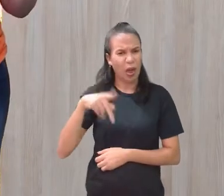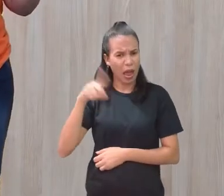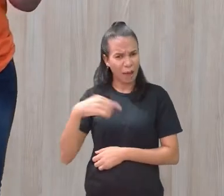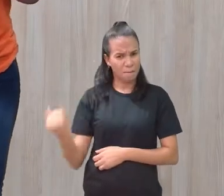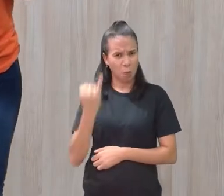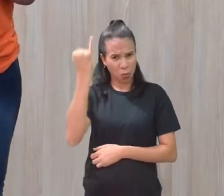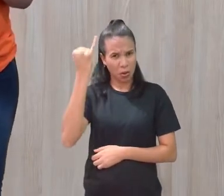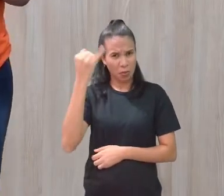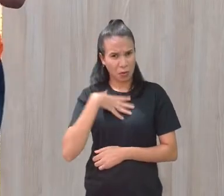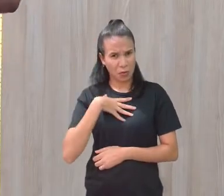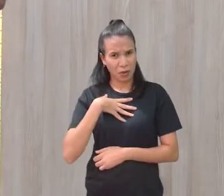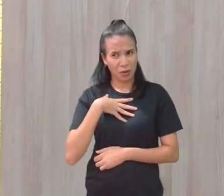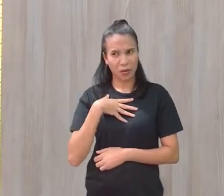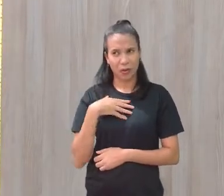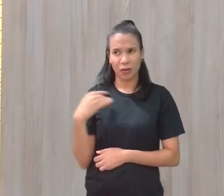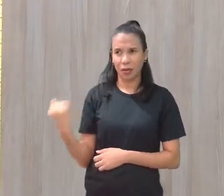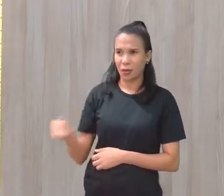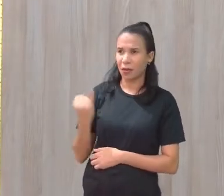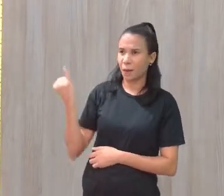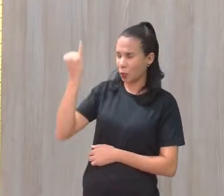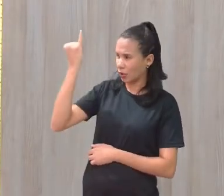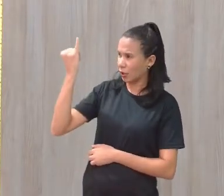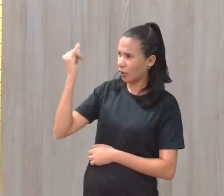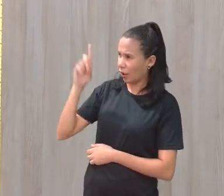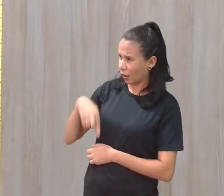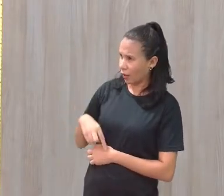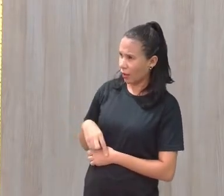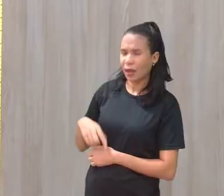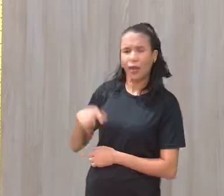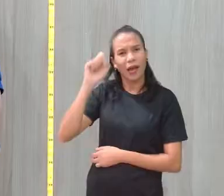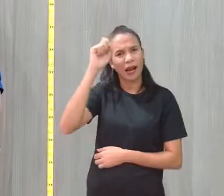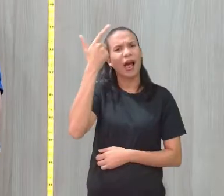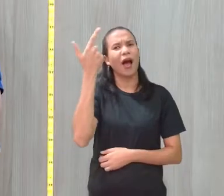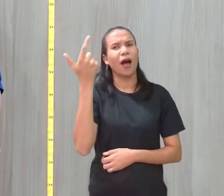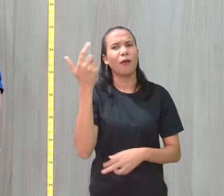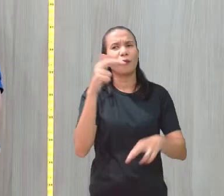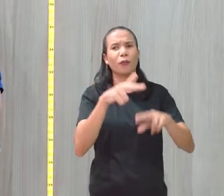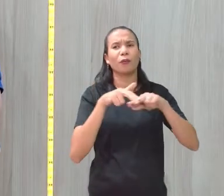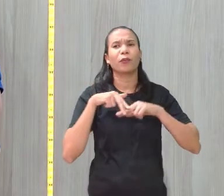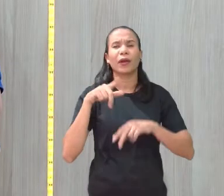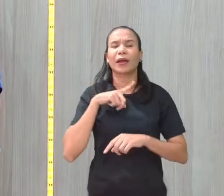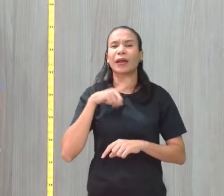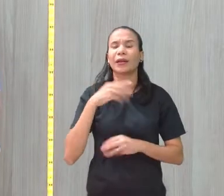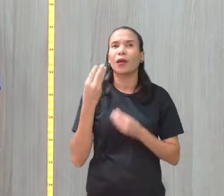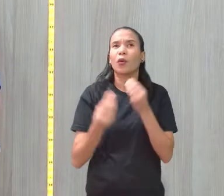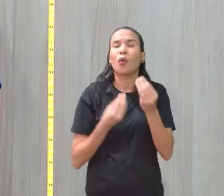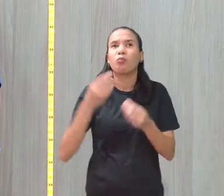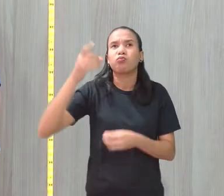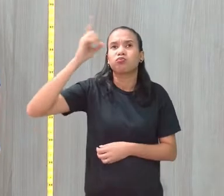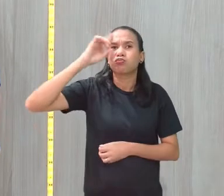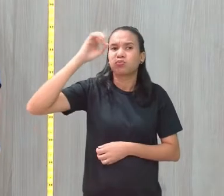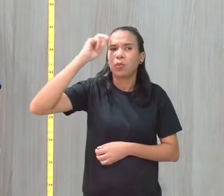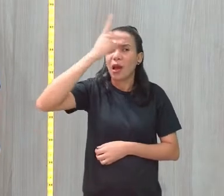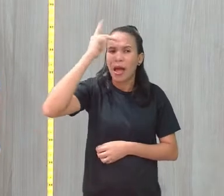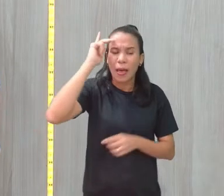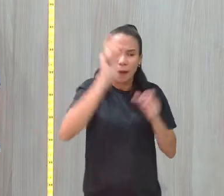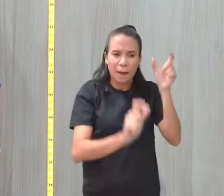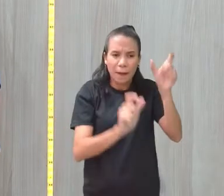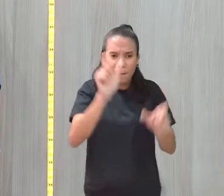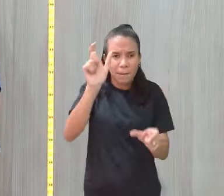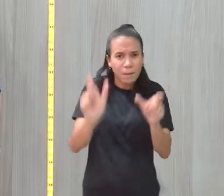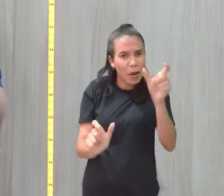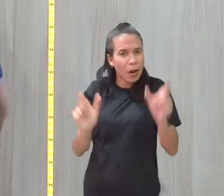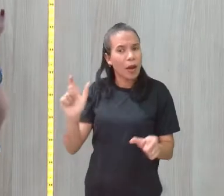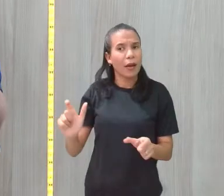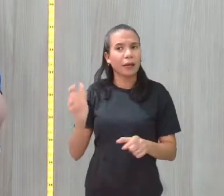mim? Isso é importante. Isso é importante. Claro que é importante, até porque na convivência entre as pessoas,